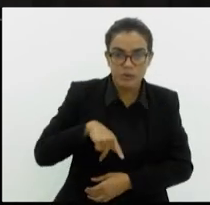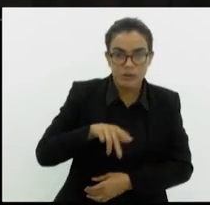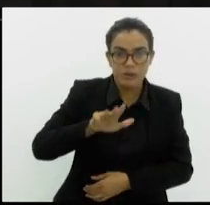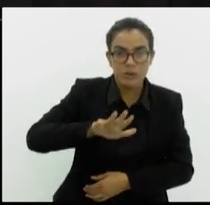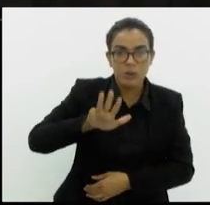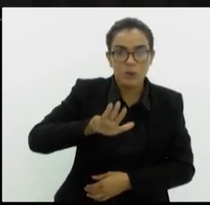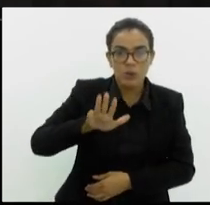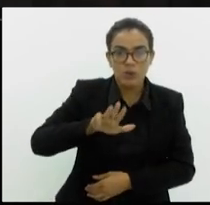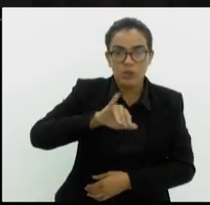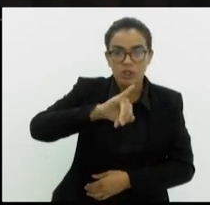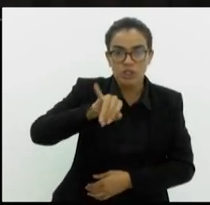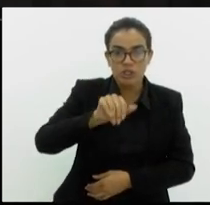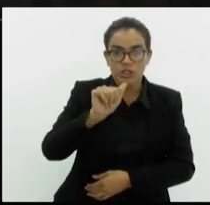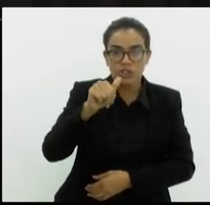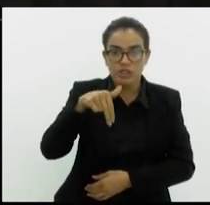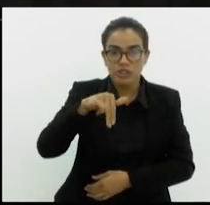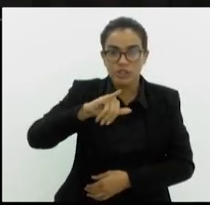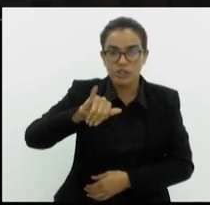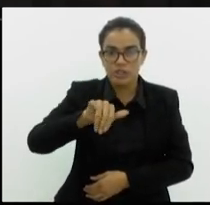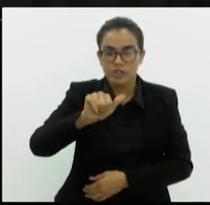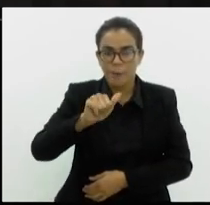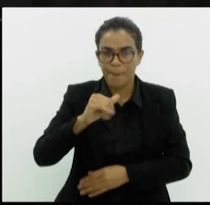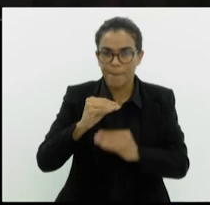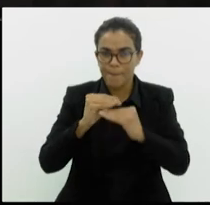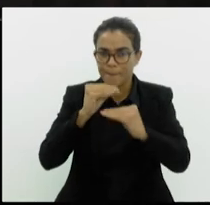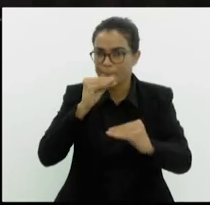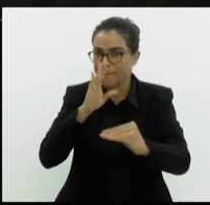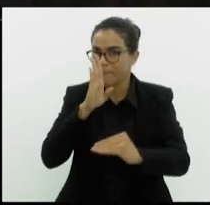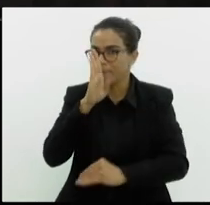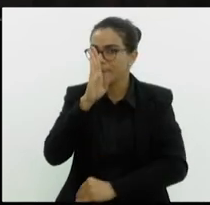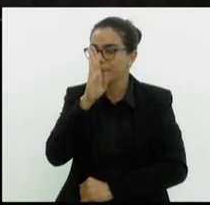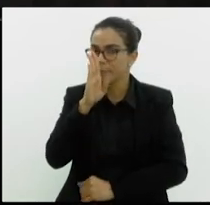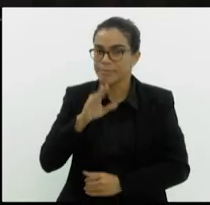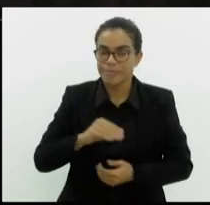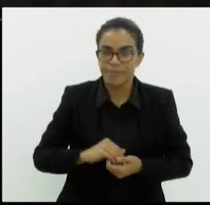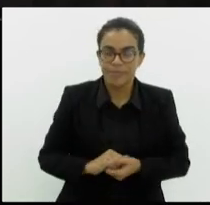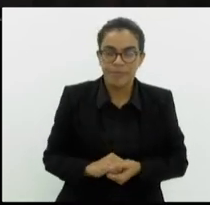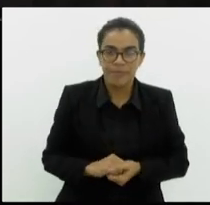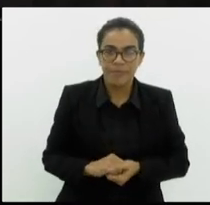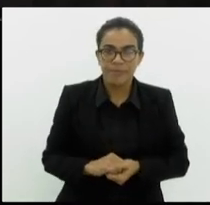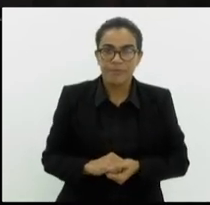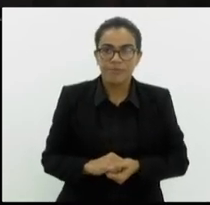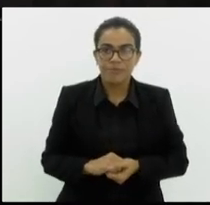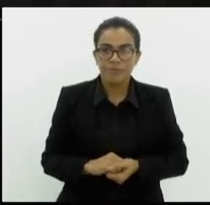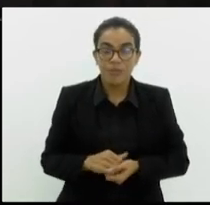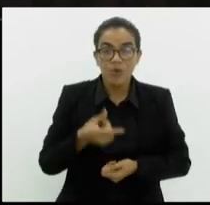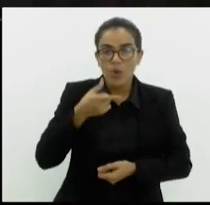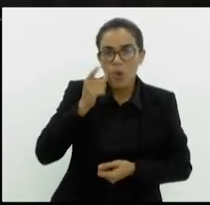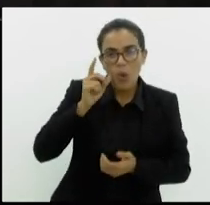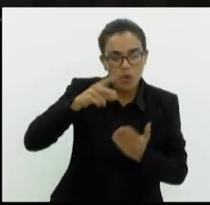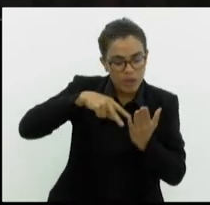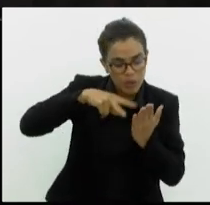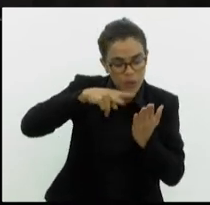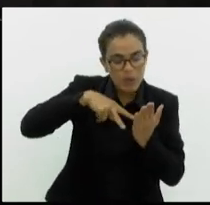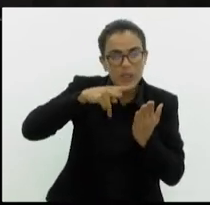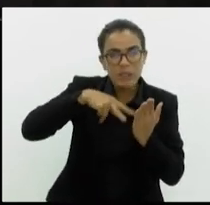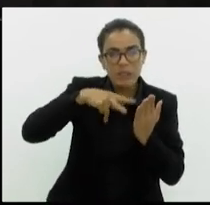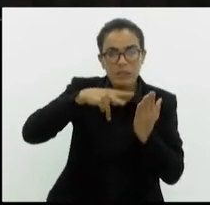Lula, Dona Janja, silenciar sobre isso? Ontem eu li que